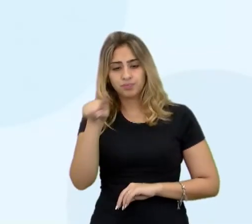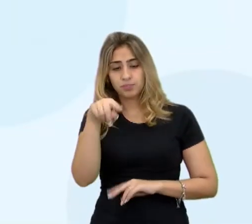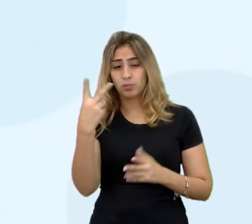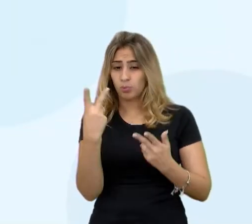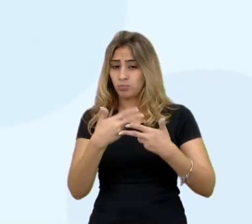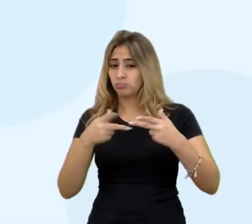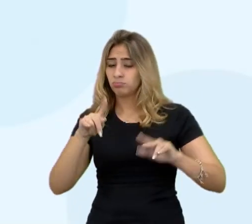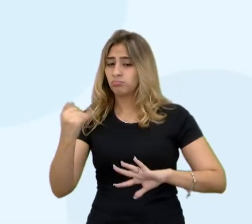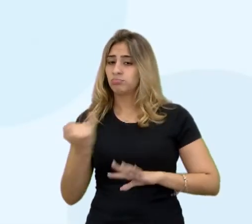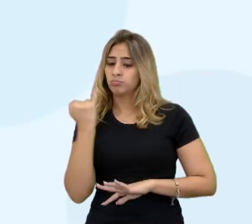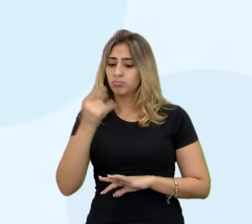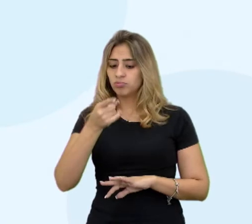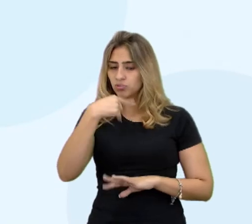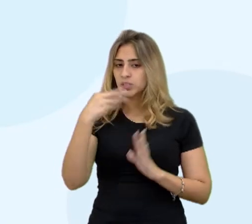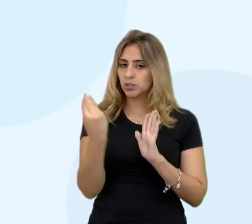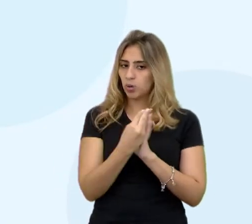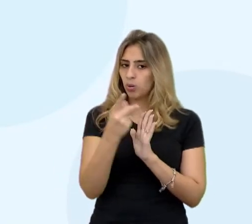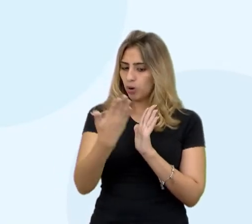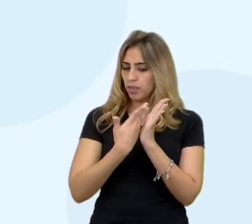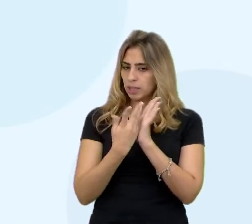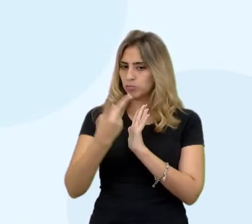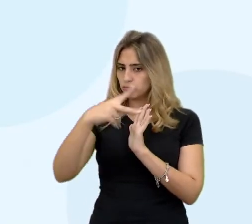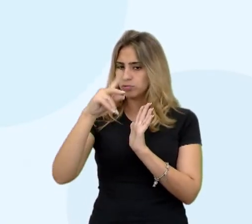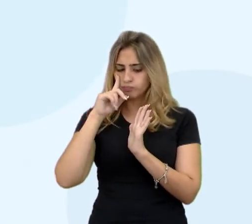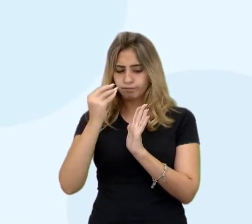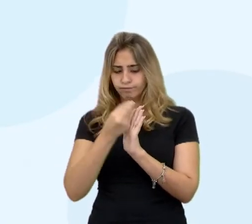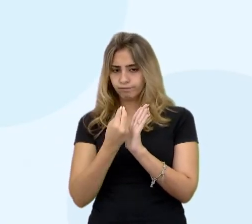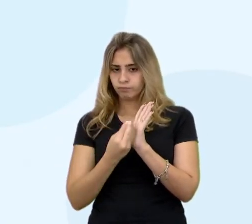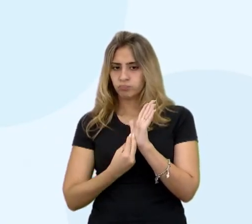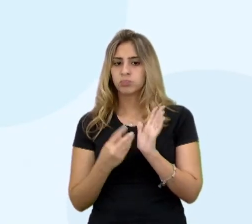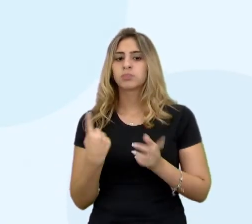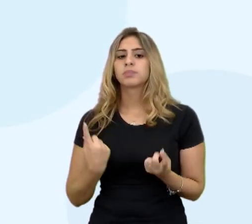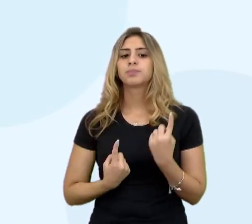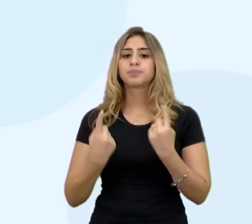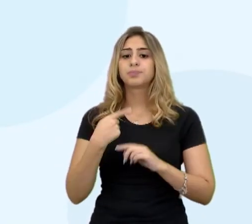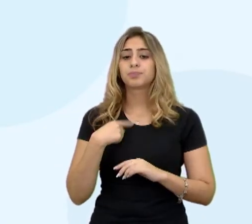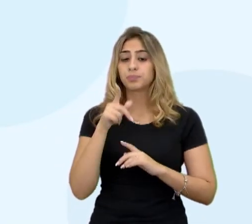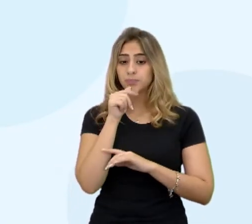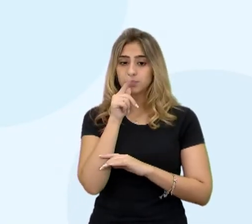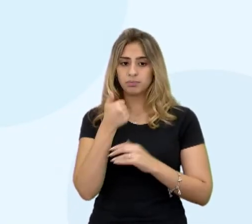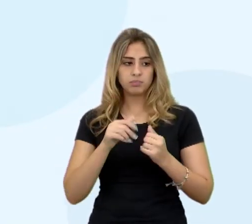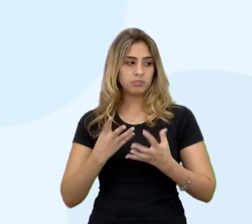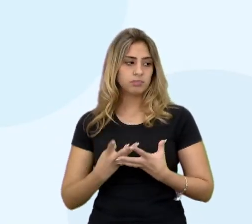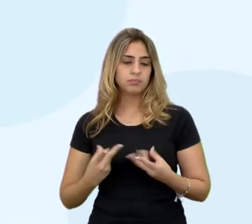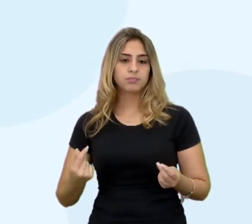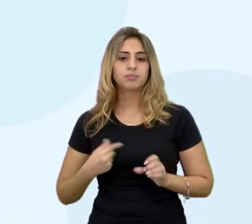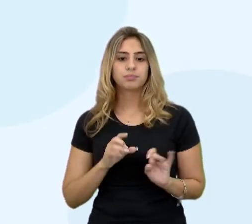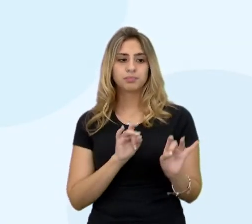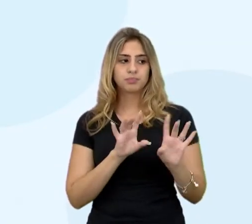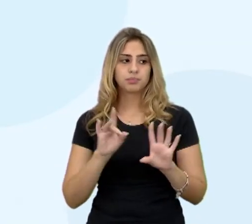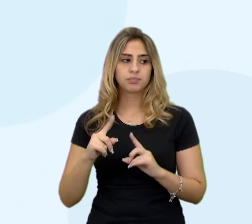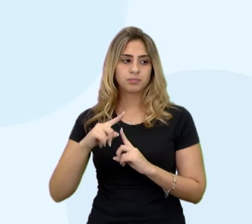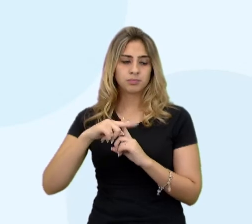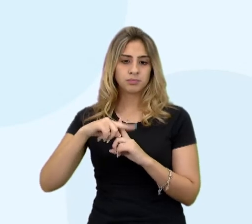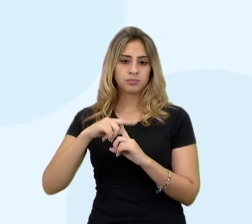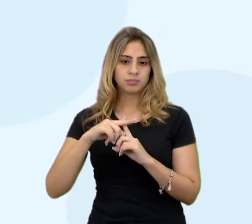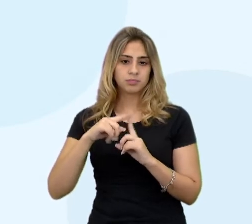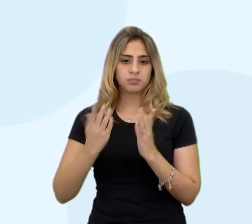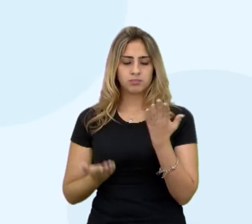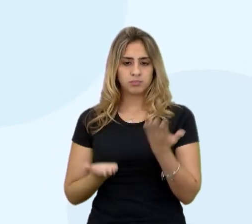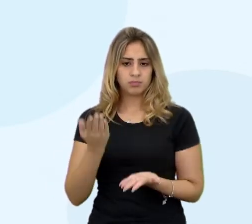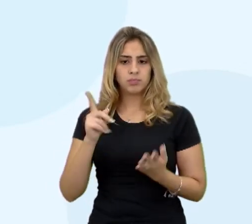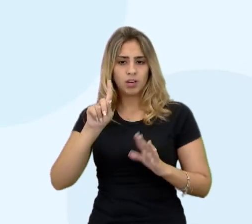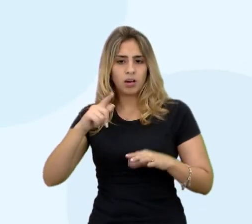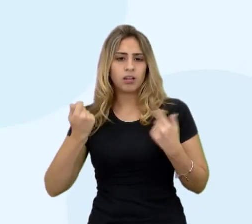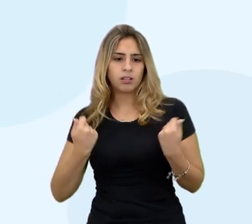são importantes, vocês coloquem aí no seu caderninho, ó. Quando a água está líquida, para cada grama, cada 1